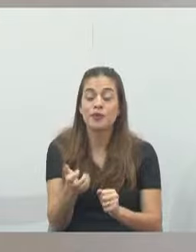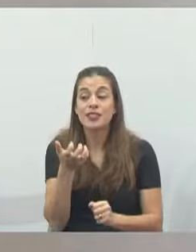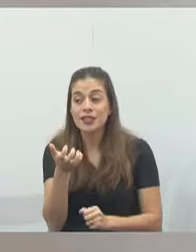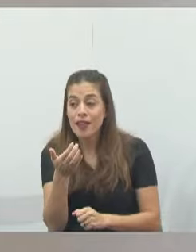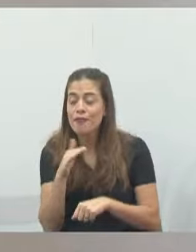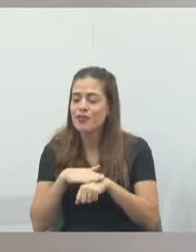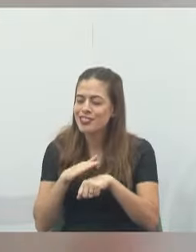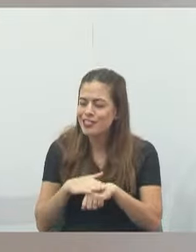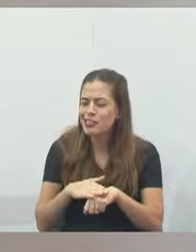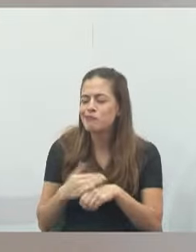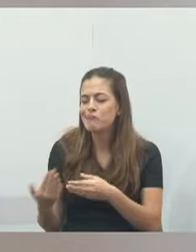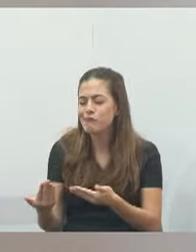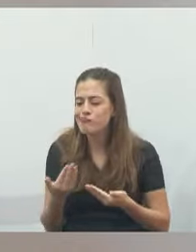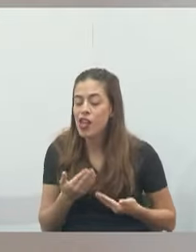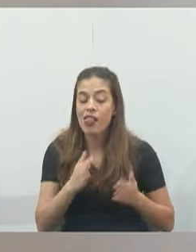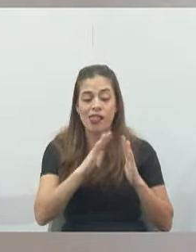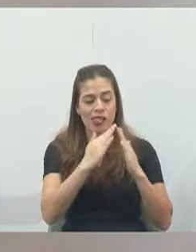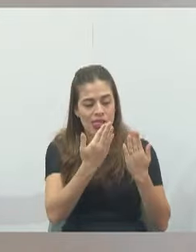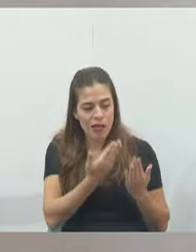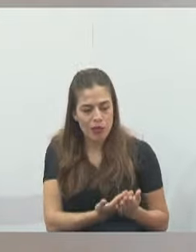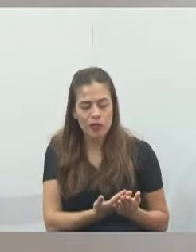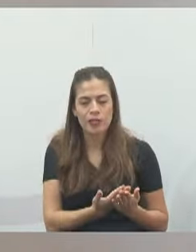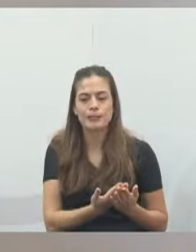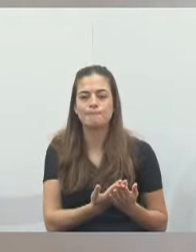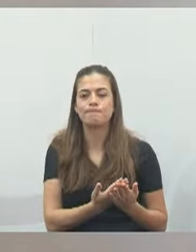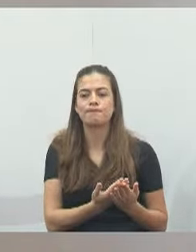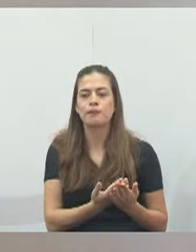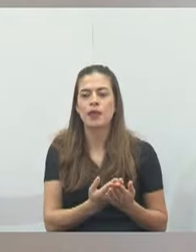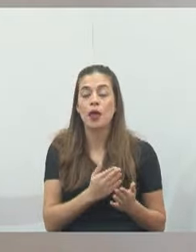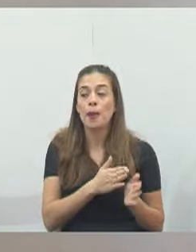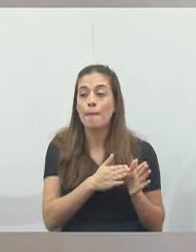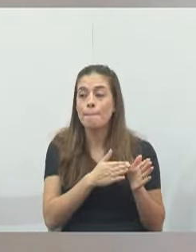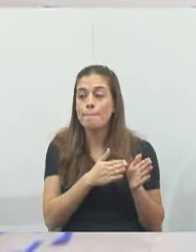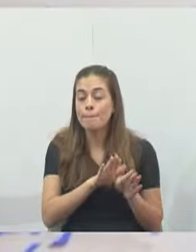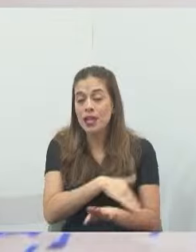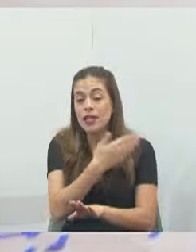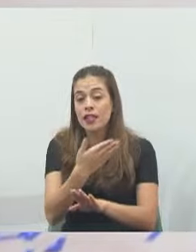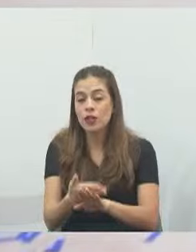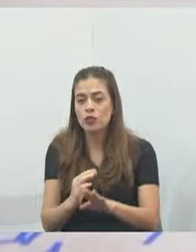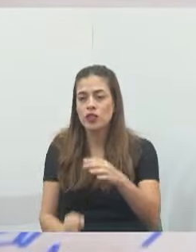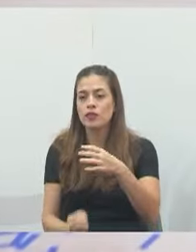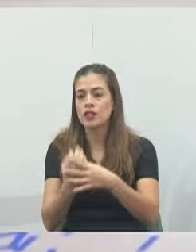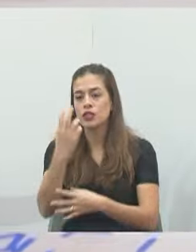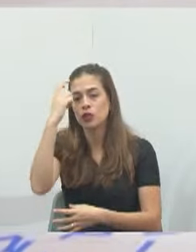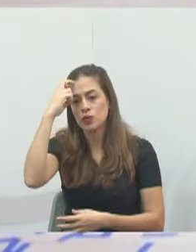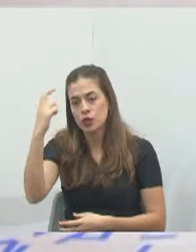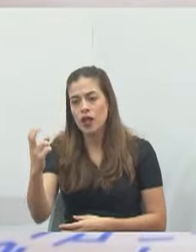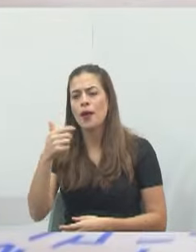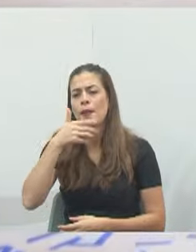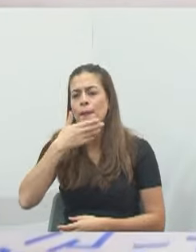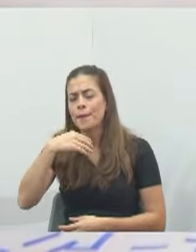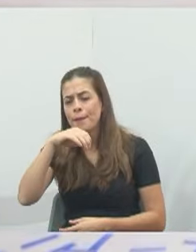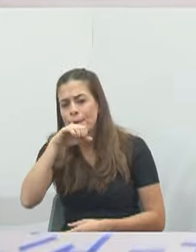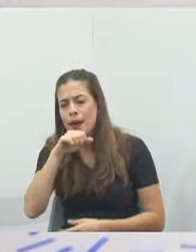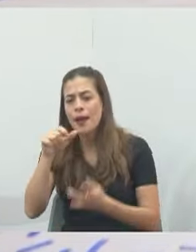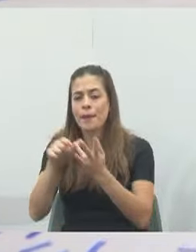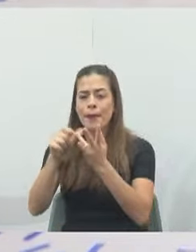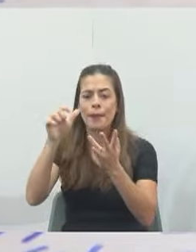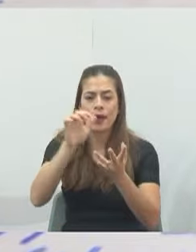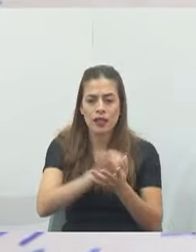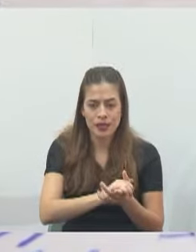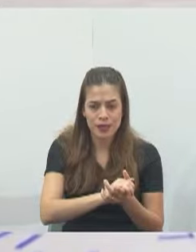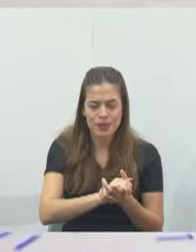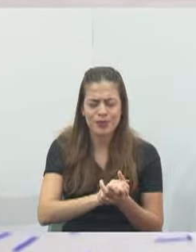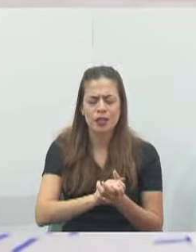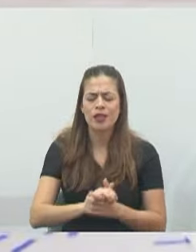fazer, né? Na escola, na sua passagem na Fundação Cultural, como pai, como marido. Eu